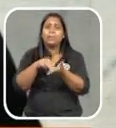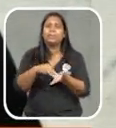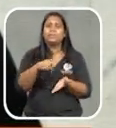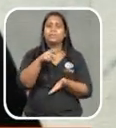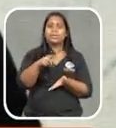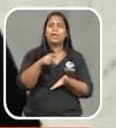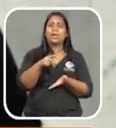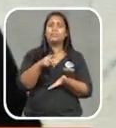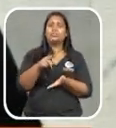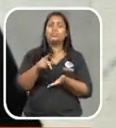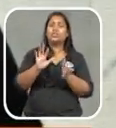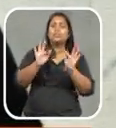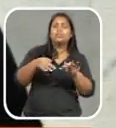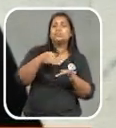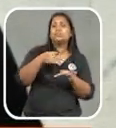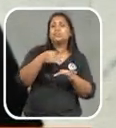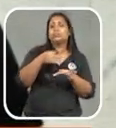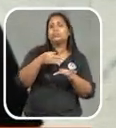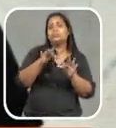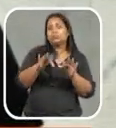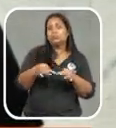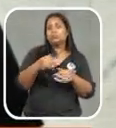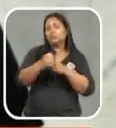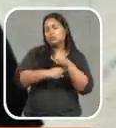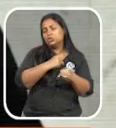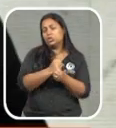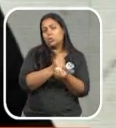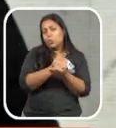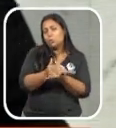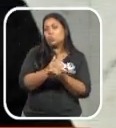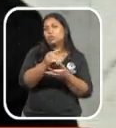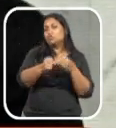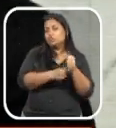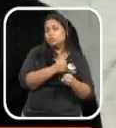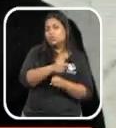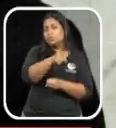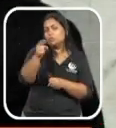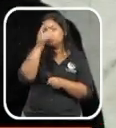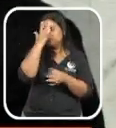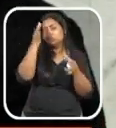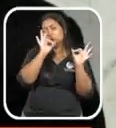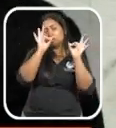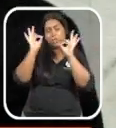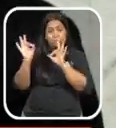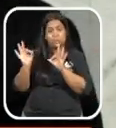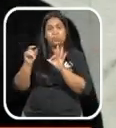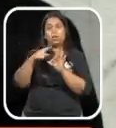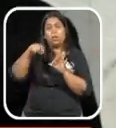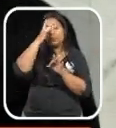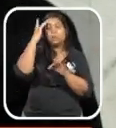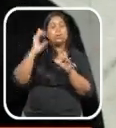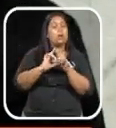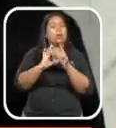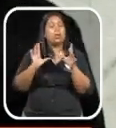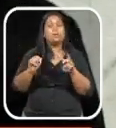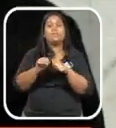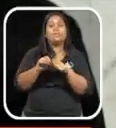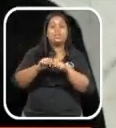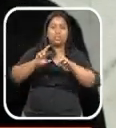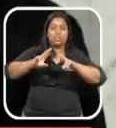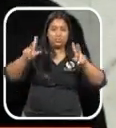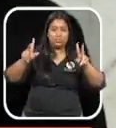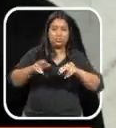está nos assistindo, para quem está disposto a fazer a diferença aqui no país e